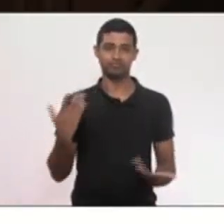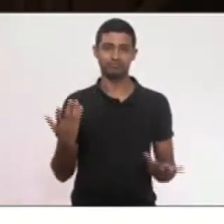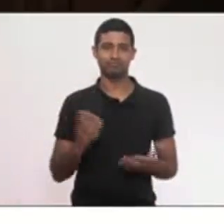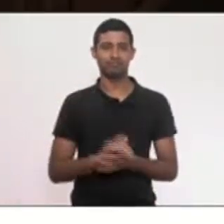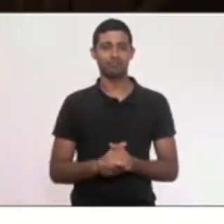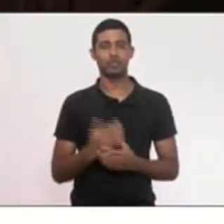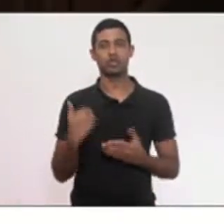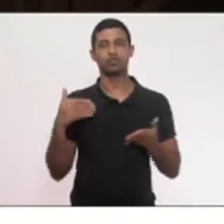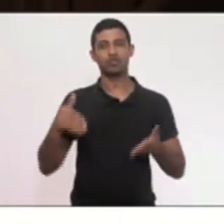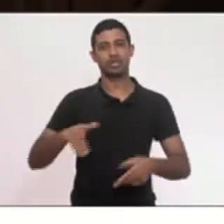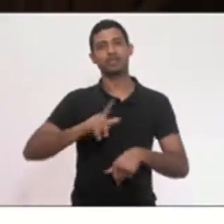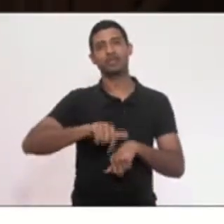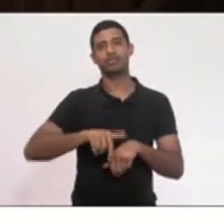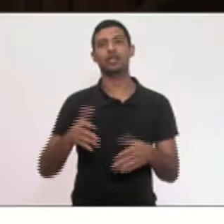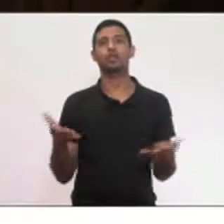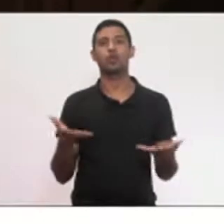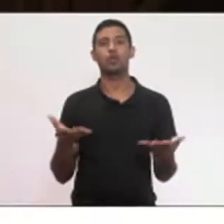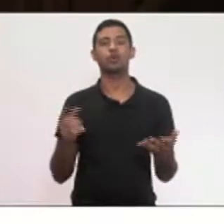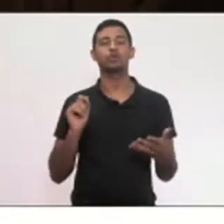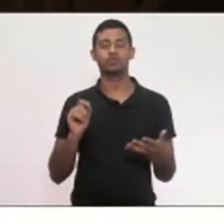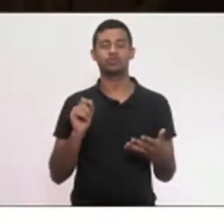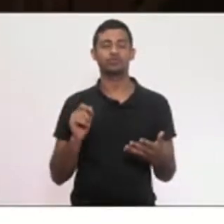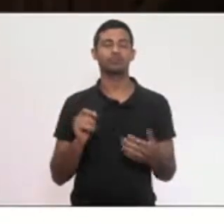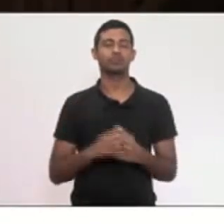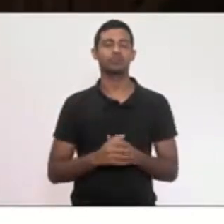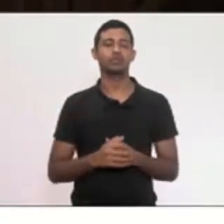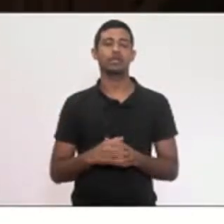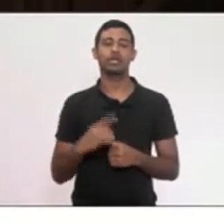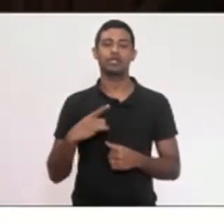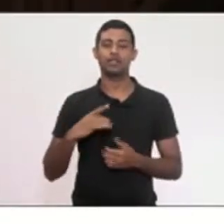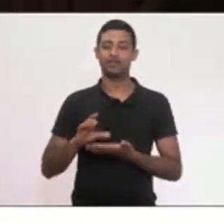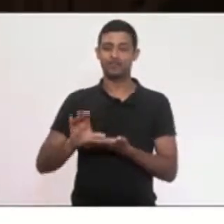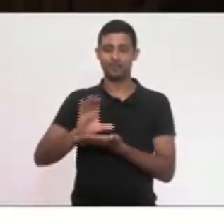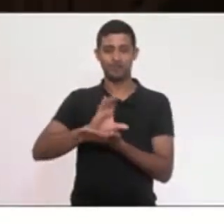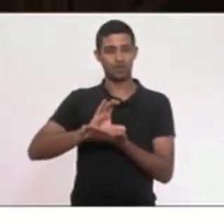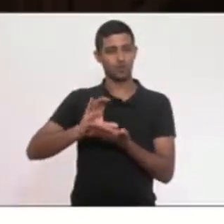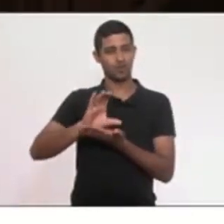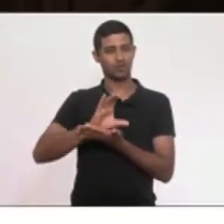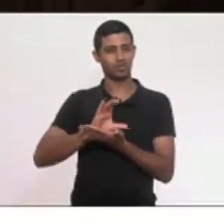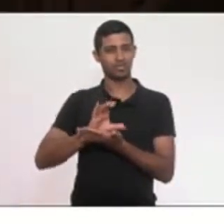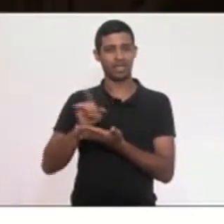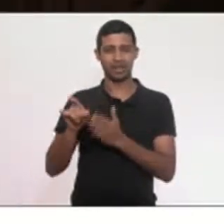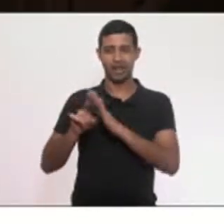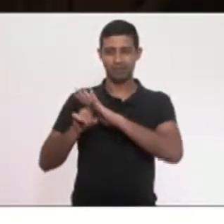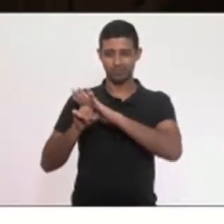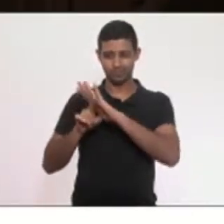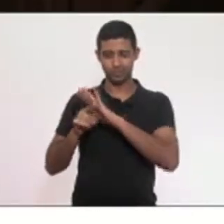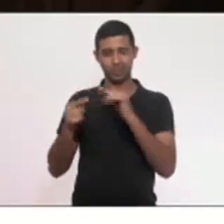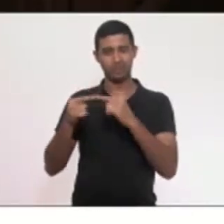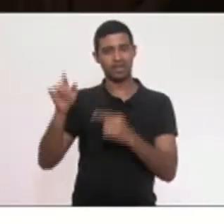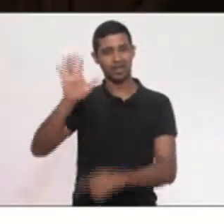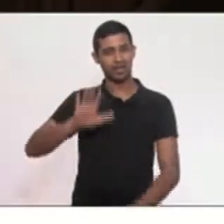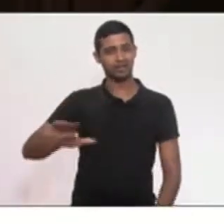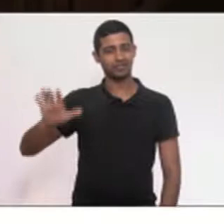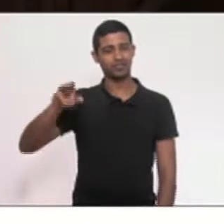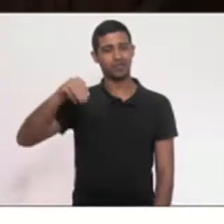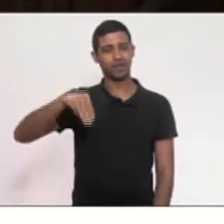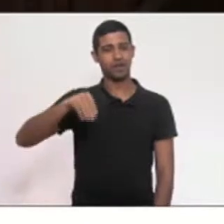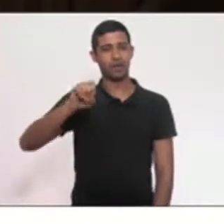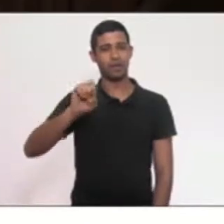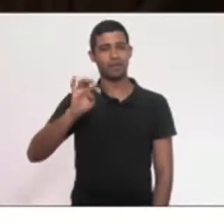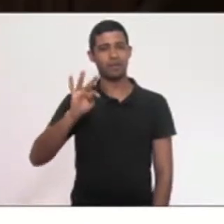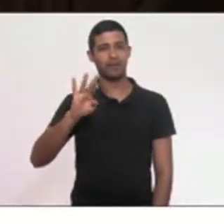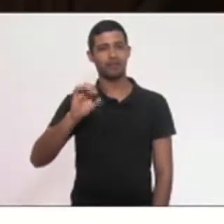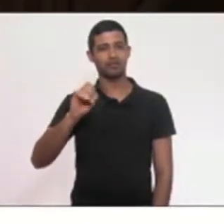aqui na sessão de hoje, foi instalado o Conselho Consultivo da região metropolitana. Acho